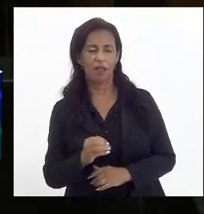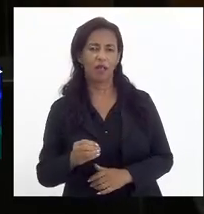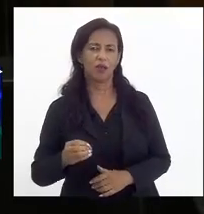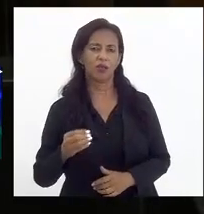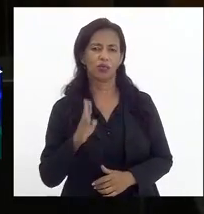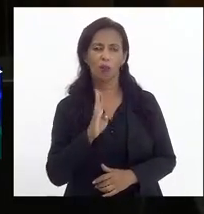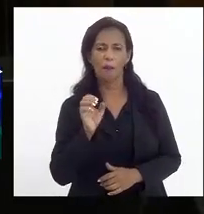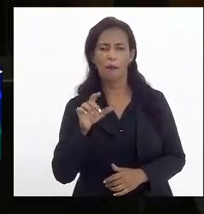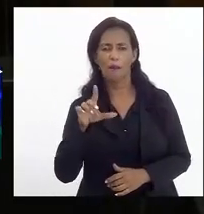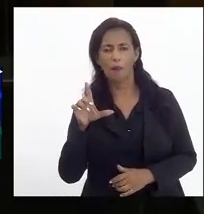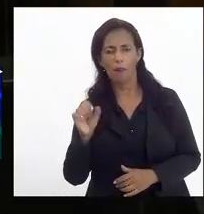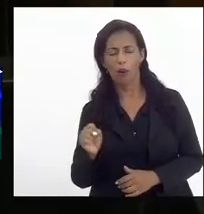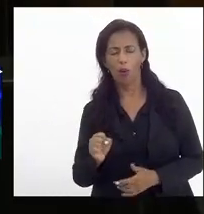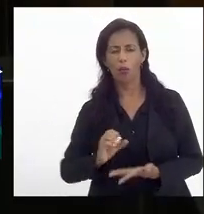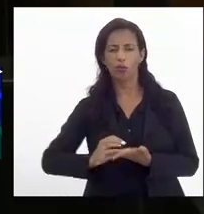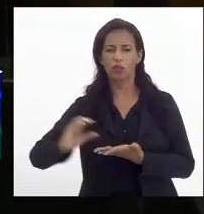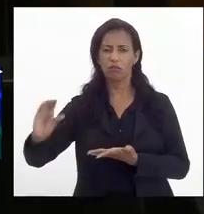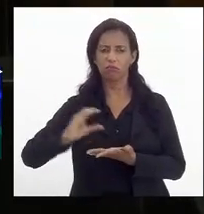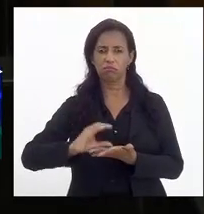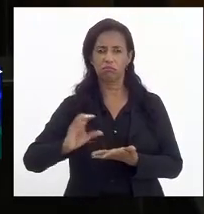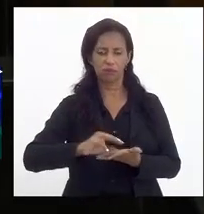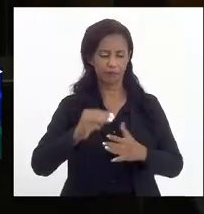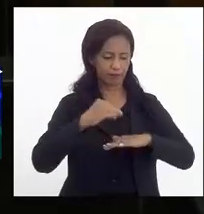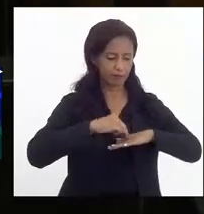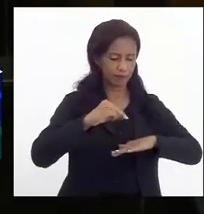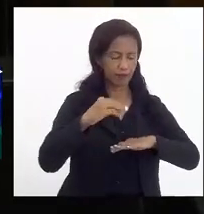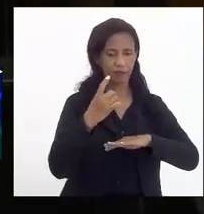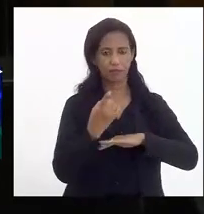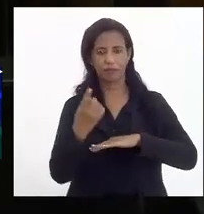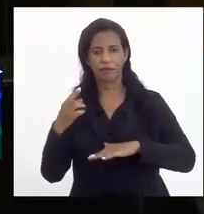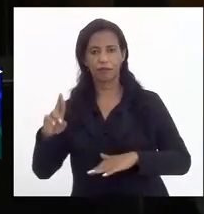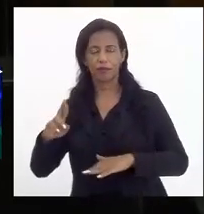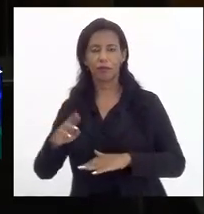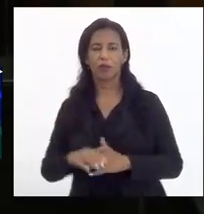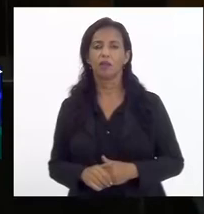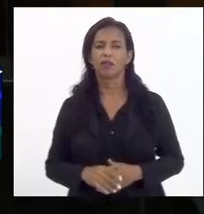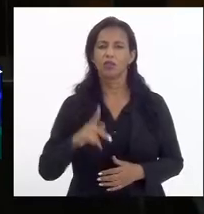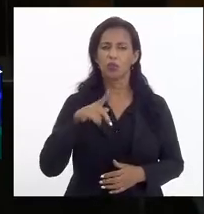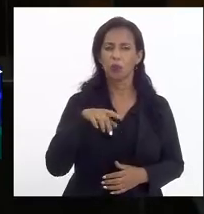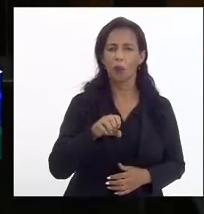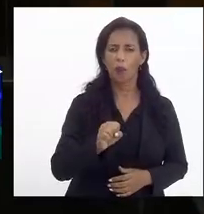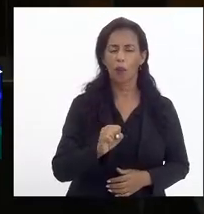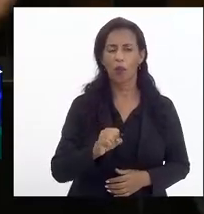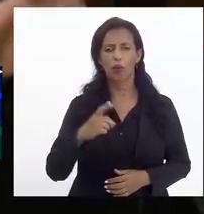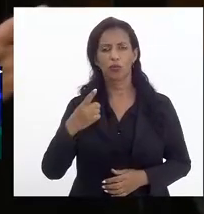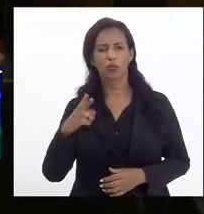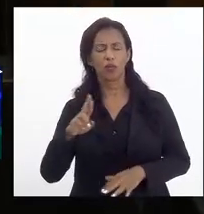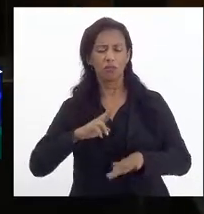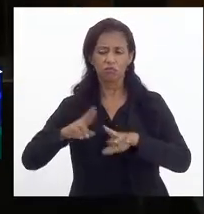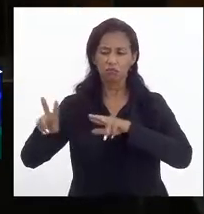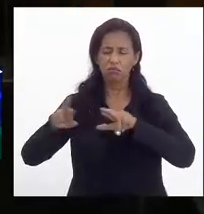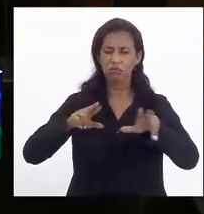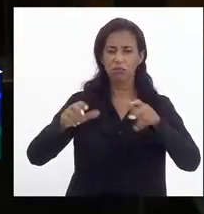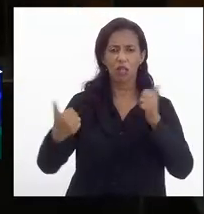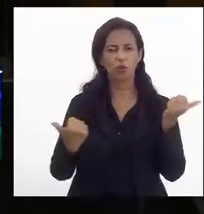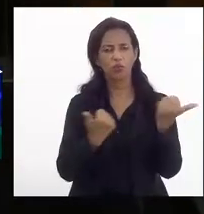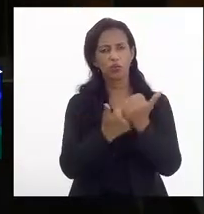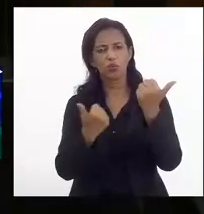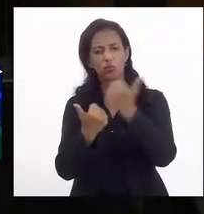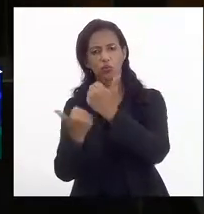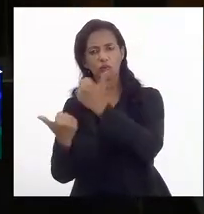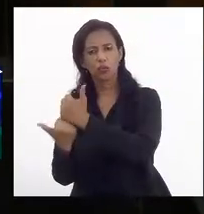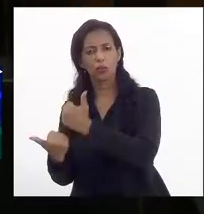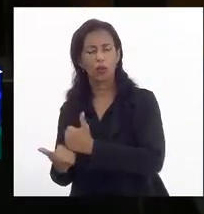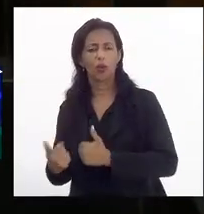bolsa de iniciação científica bolsa de de mestrado e de doutorado e pós-doutorado em fim é todo tipo a suporte a